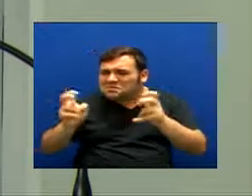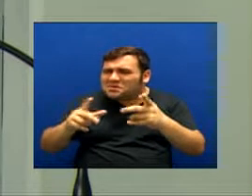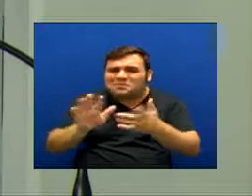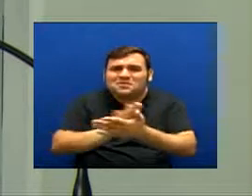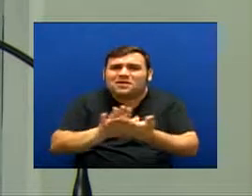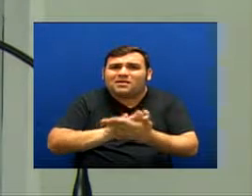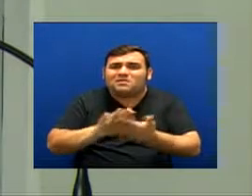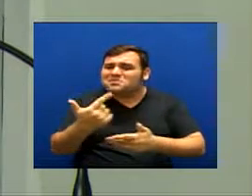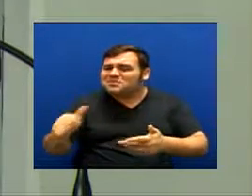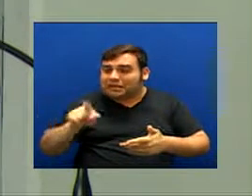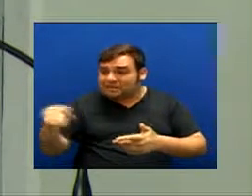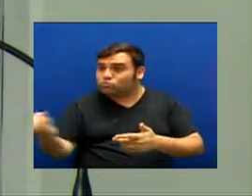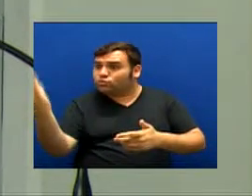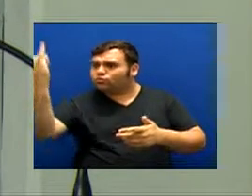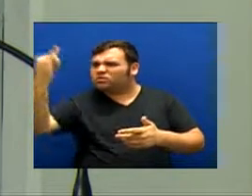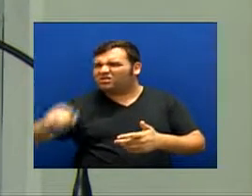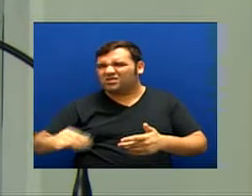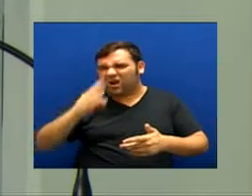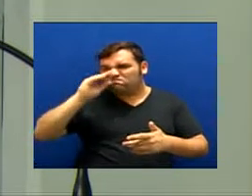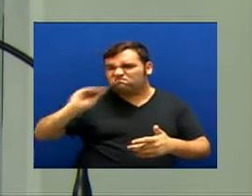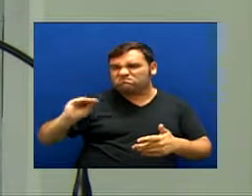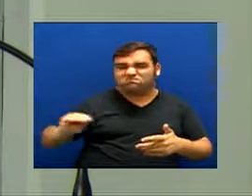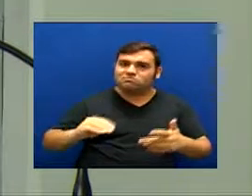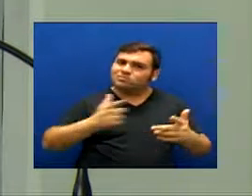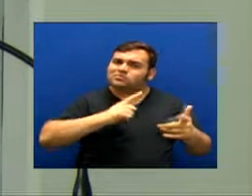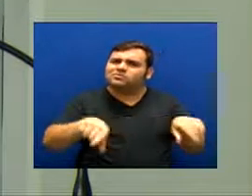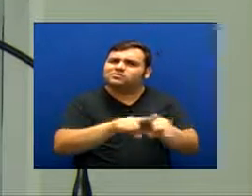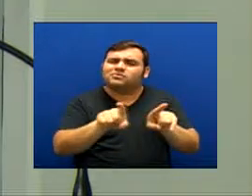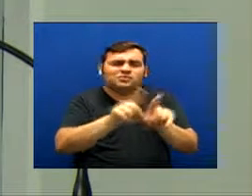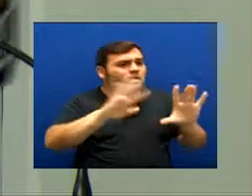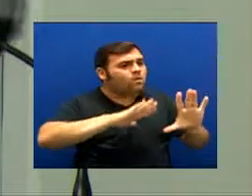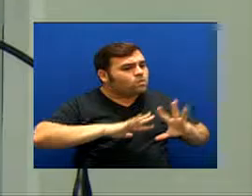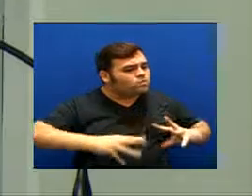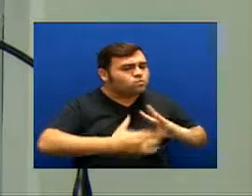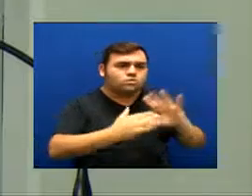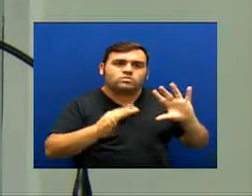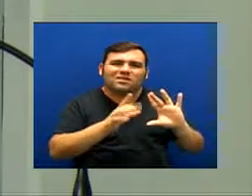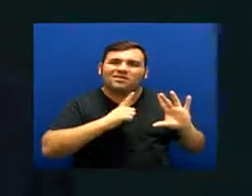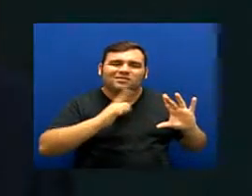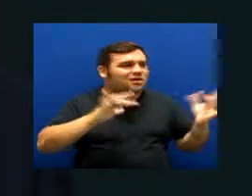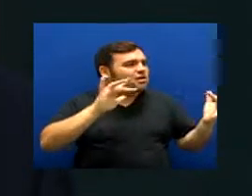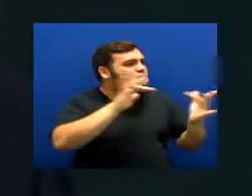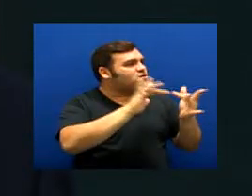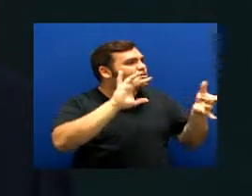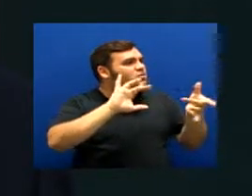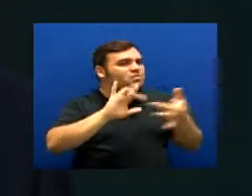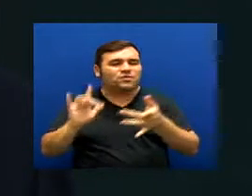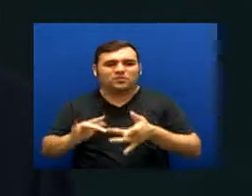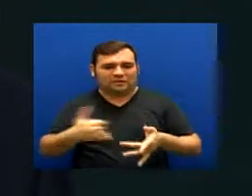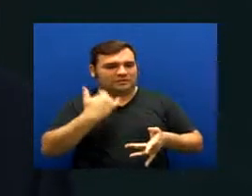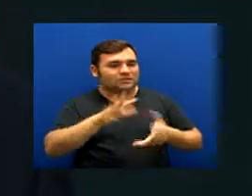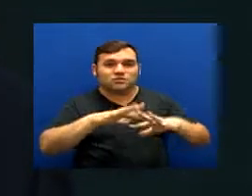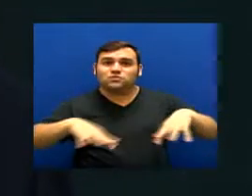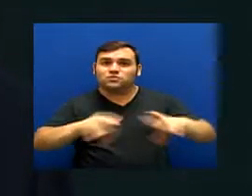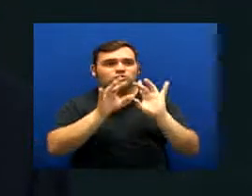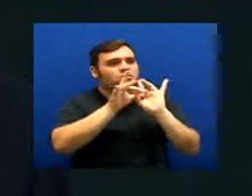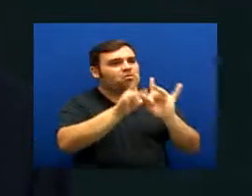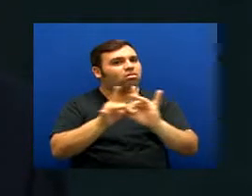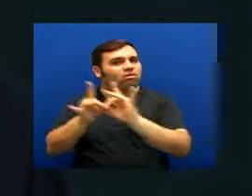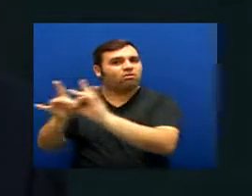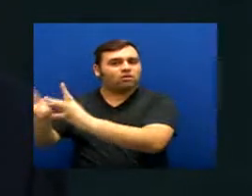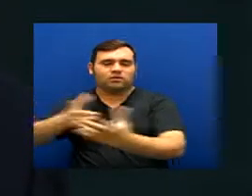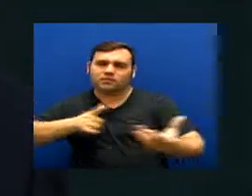pai conversava com o filho, e o filho dizia que: pai, eu não tenho tempo, eu vou para a escola, quando eu voltar da escola, eu